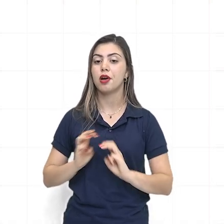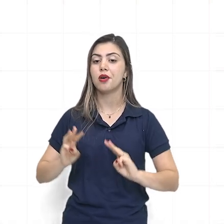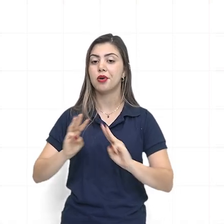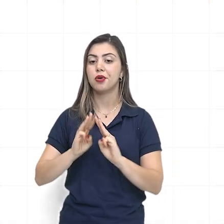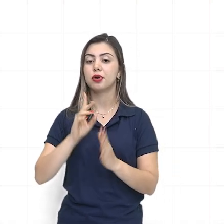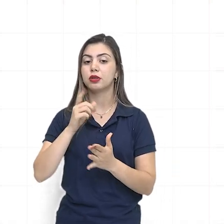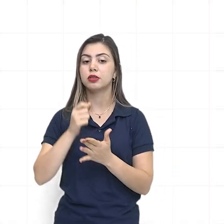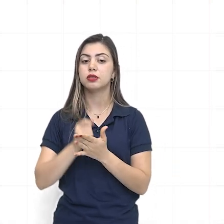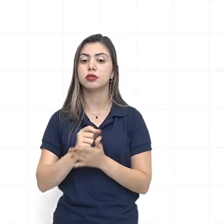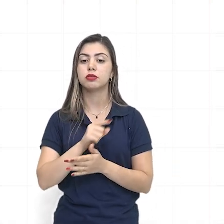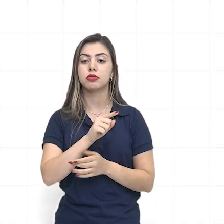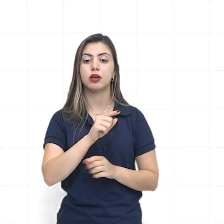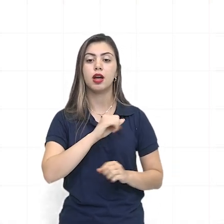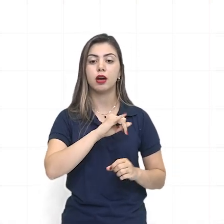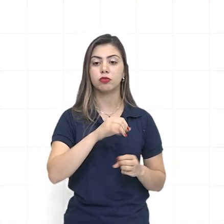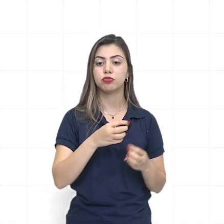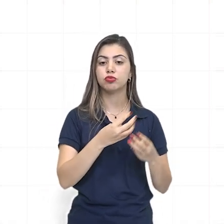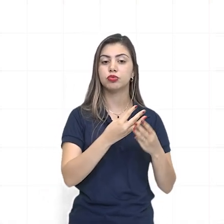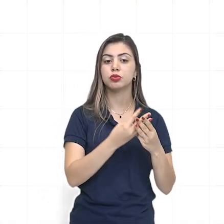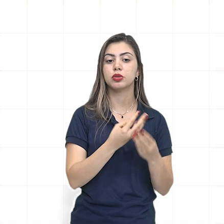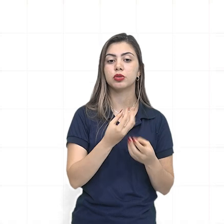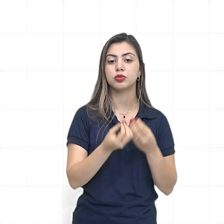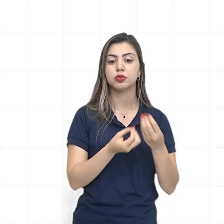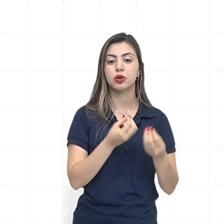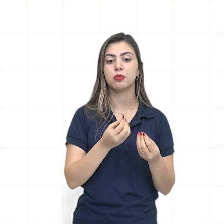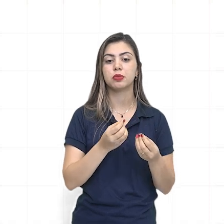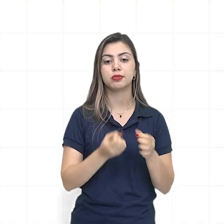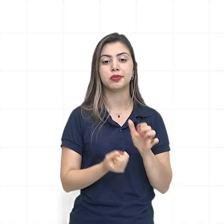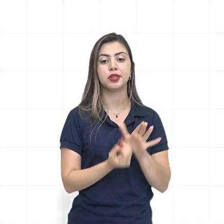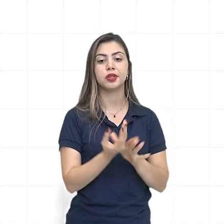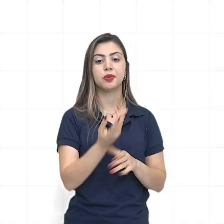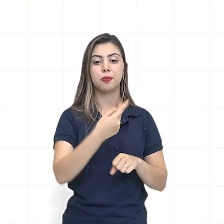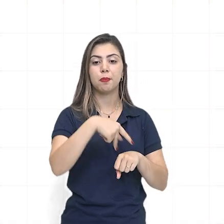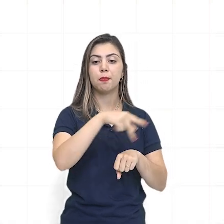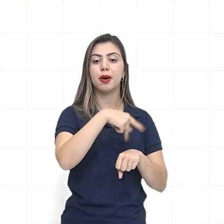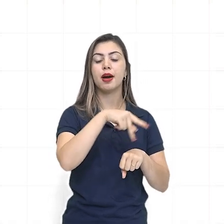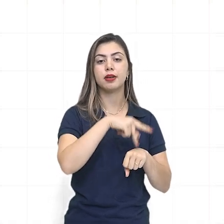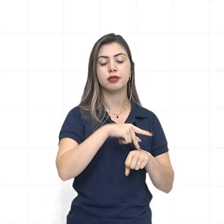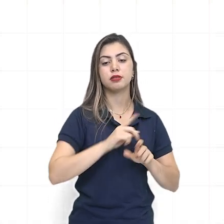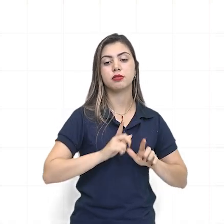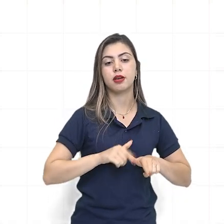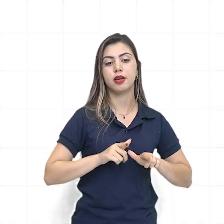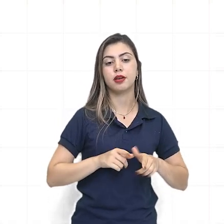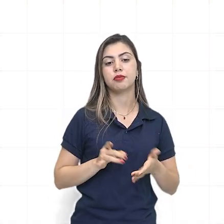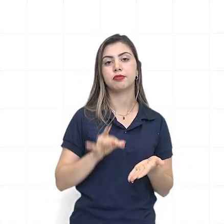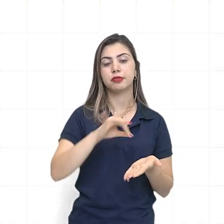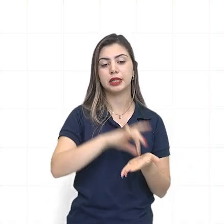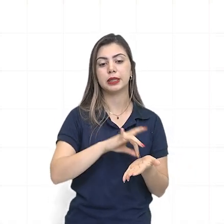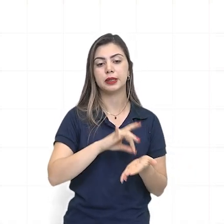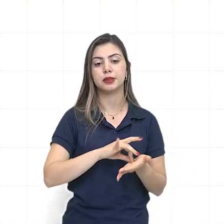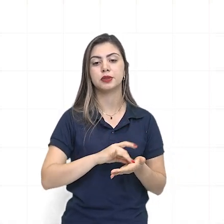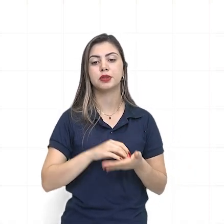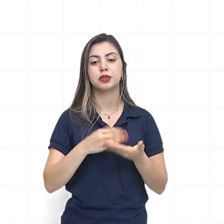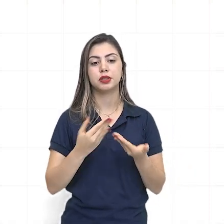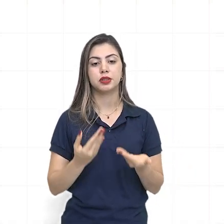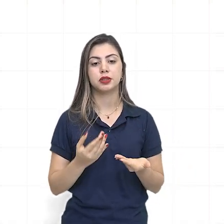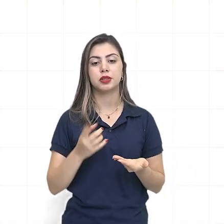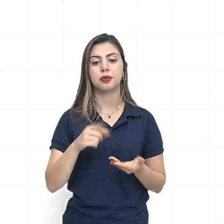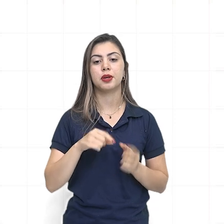os judeus conseguiram estabelecer o Estado de Israel, reunindo-se